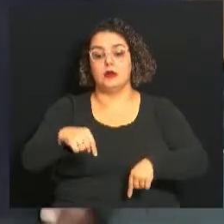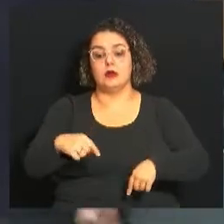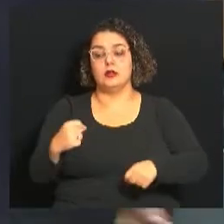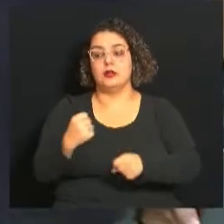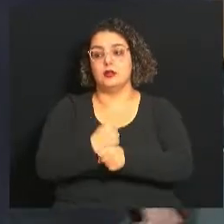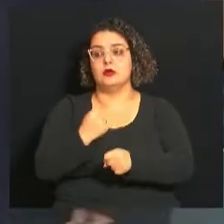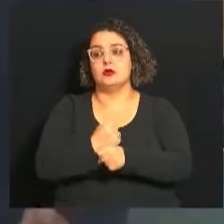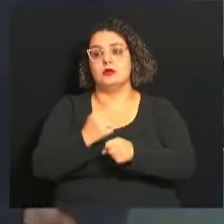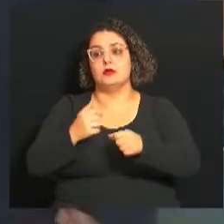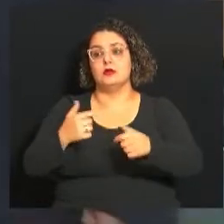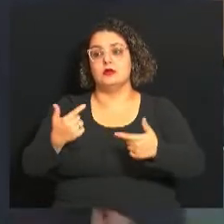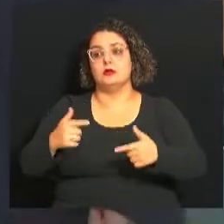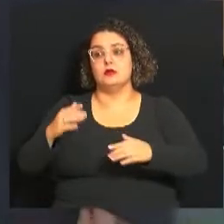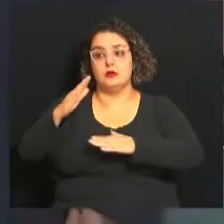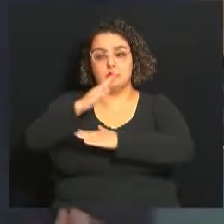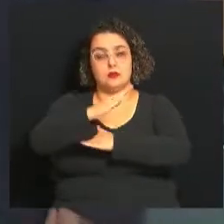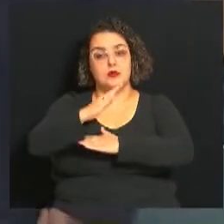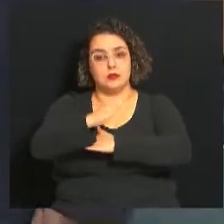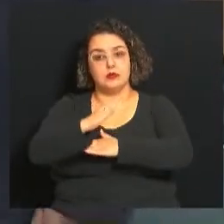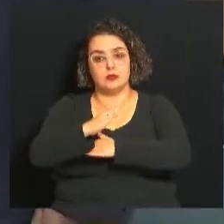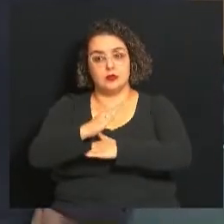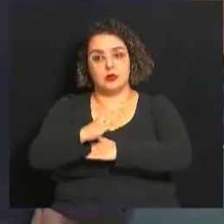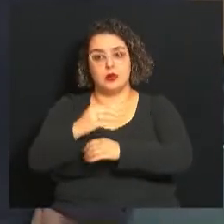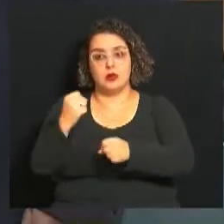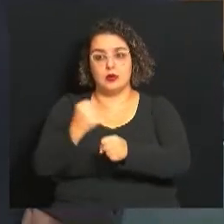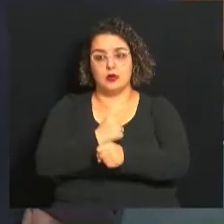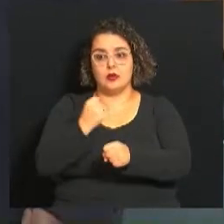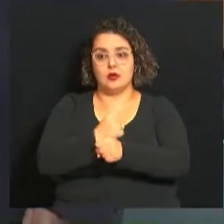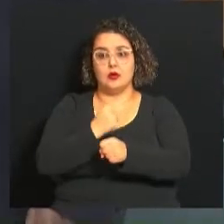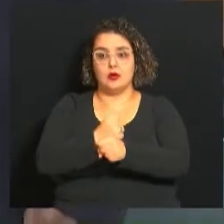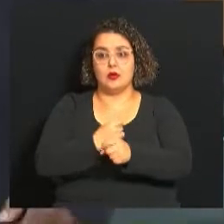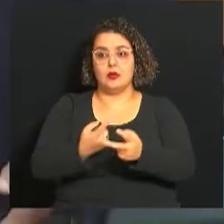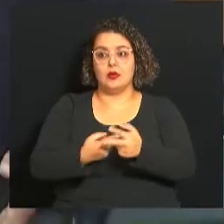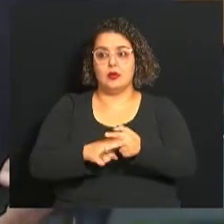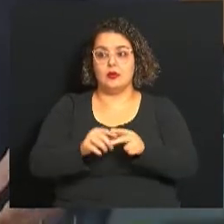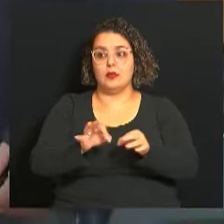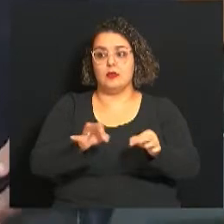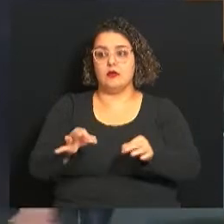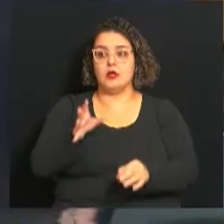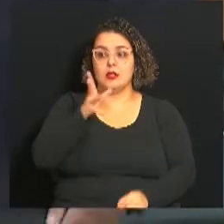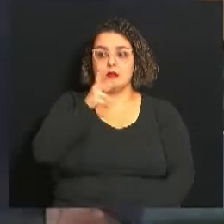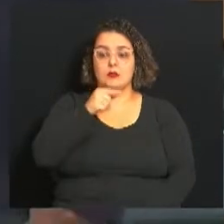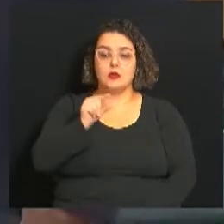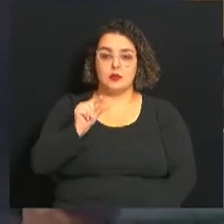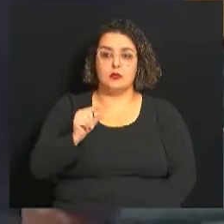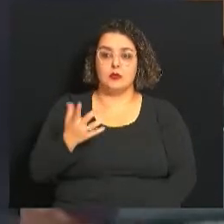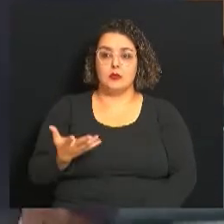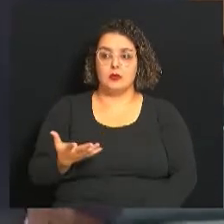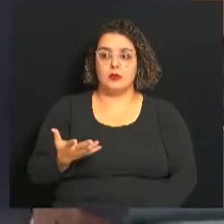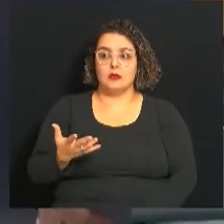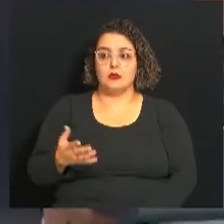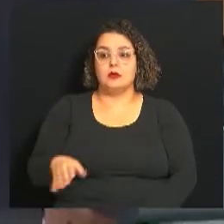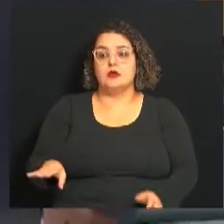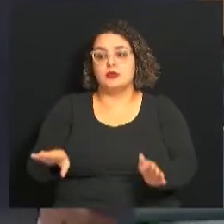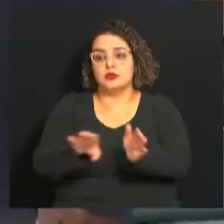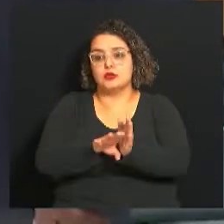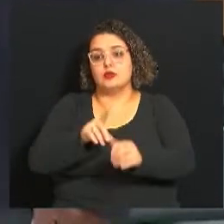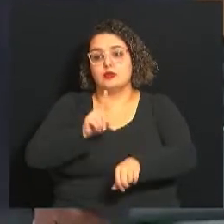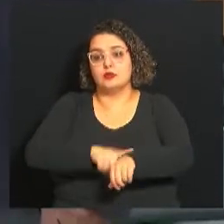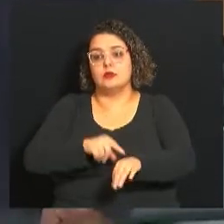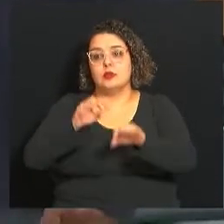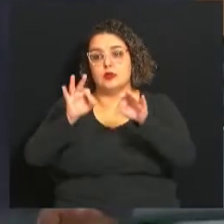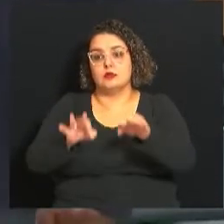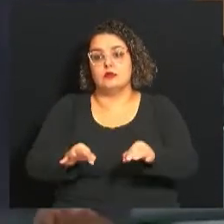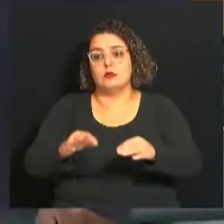da Câmara mesmo está passando por reformas, né? E demorar mais algum tempo, então isso aqui veio bem a calhar para a Câmara poder se